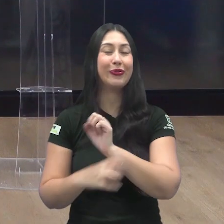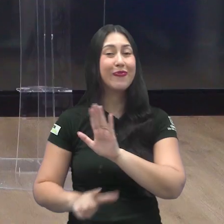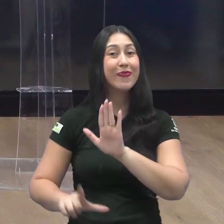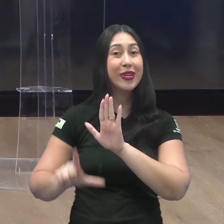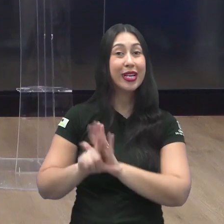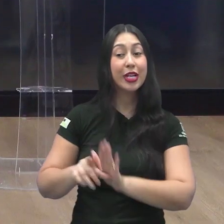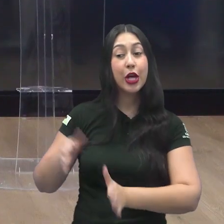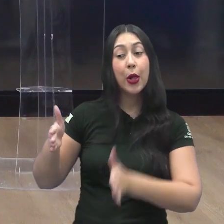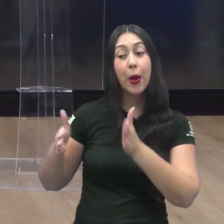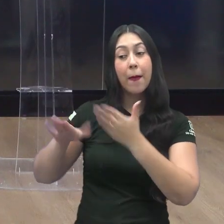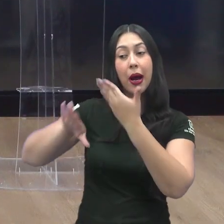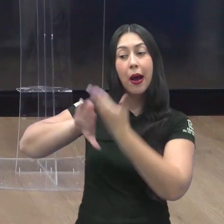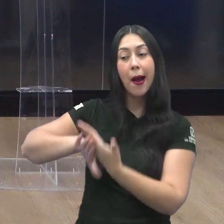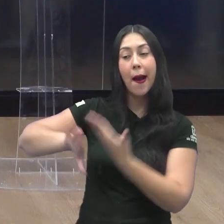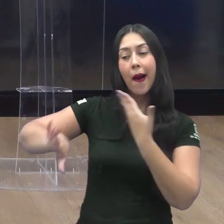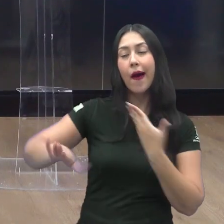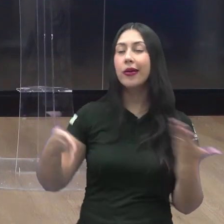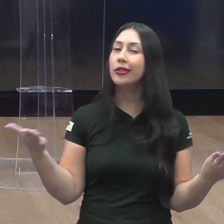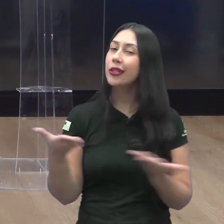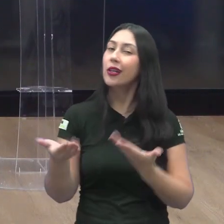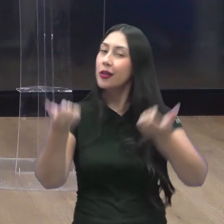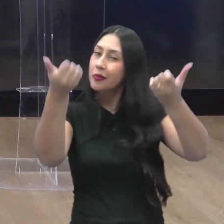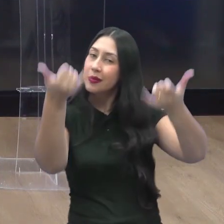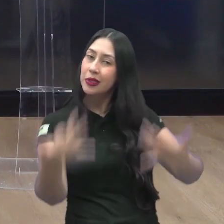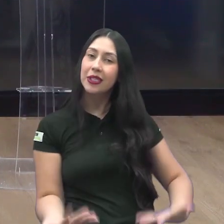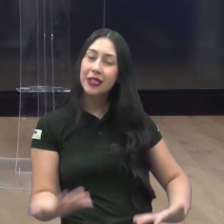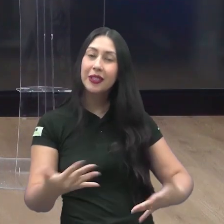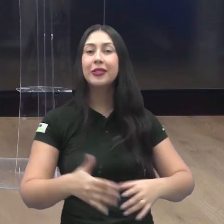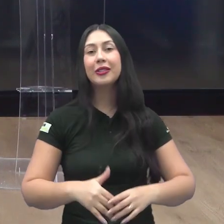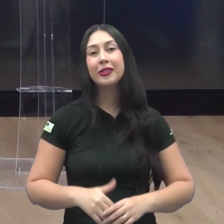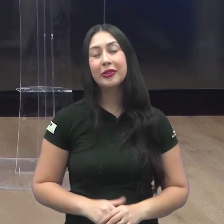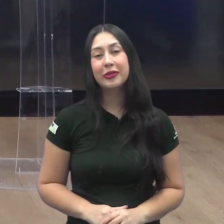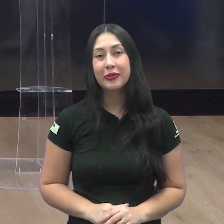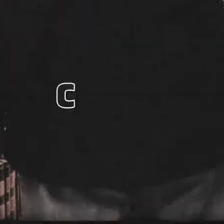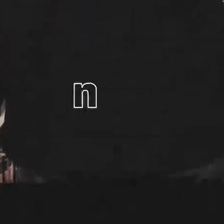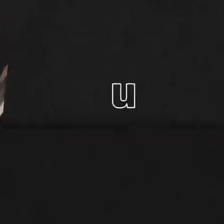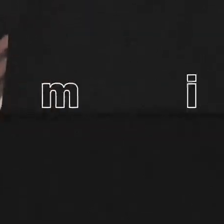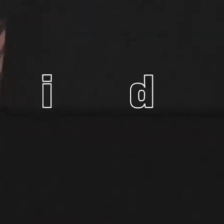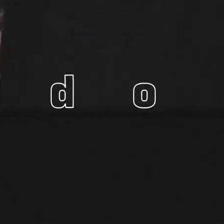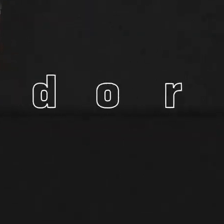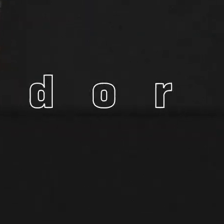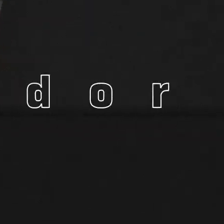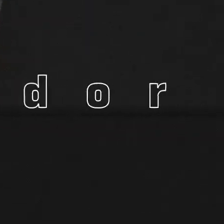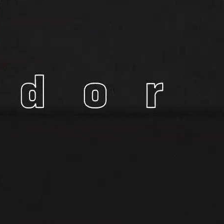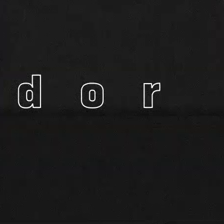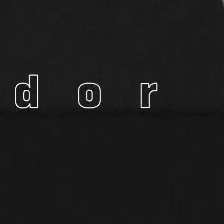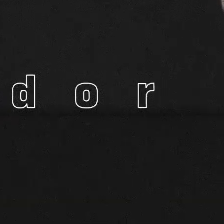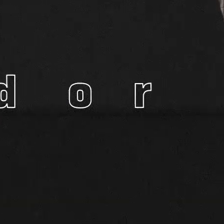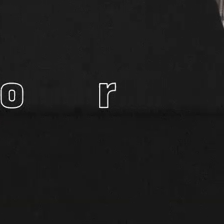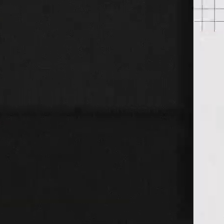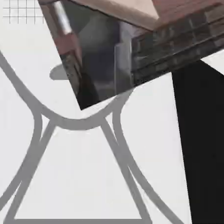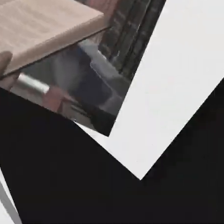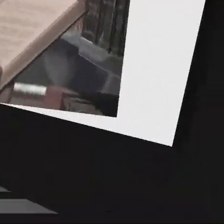por lei após o afastamento. É o que vamos entender melhor agora.